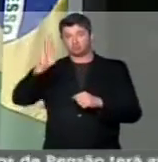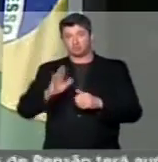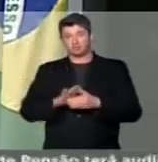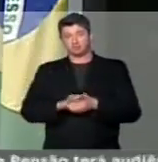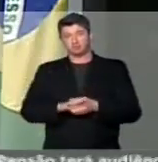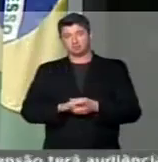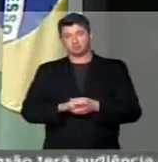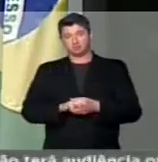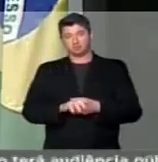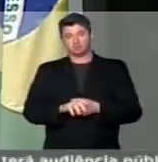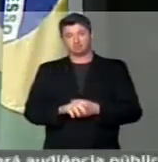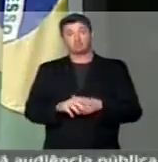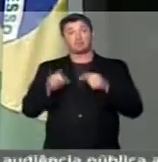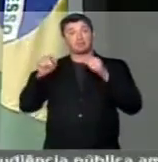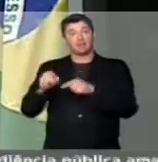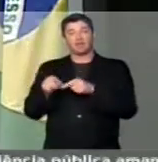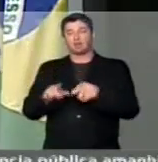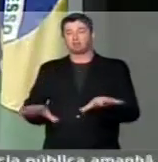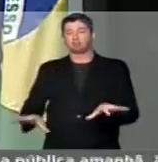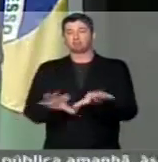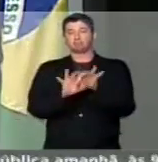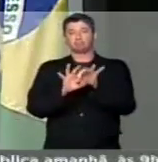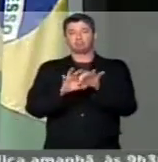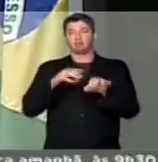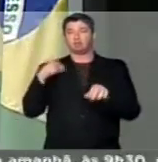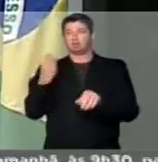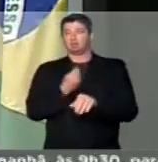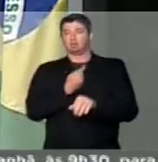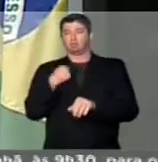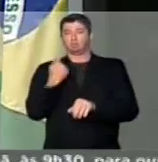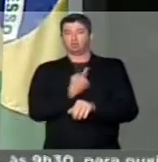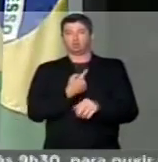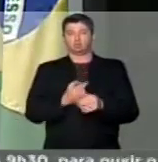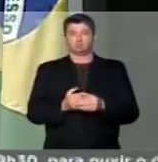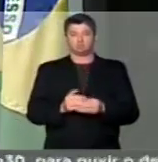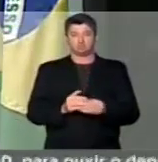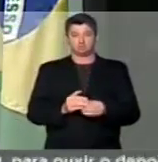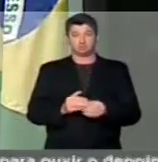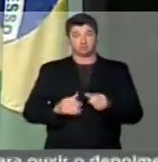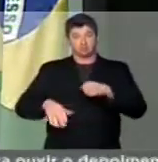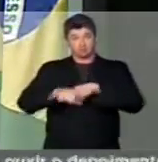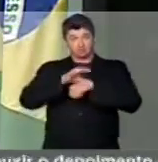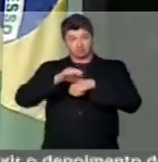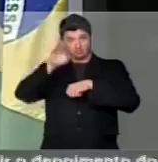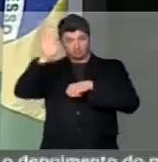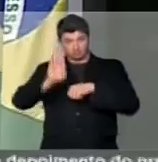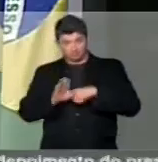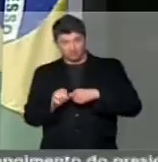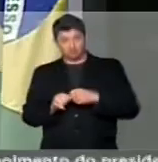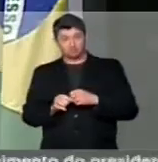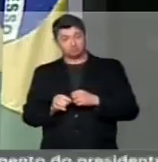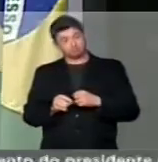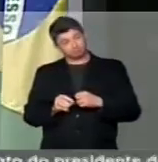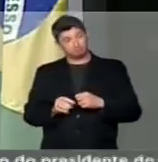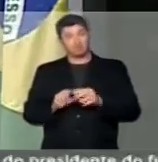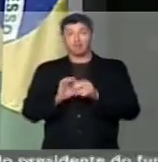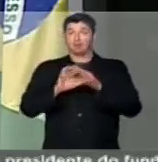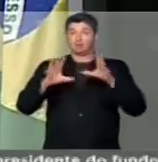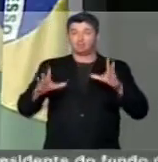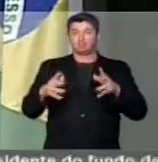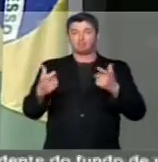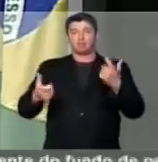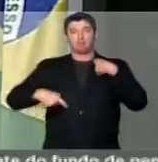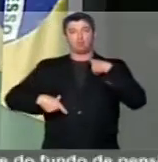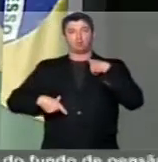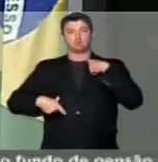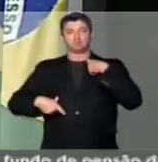brasileira. É ela que nos unifica. A Constituição brasileira é aquela que permite a